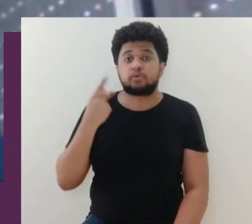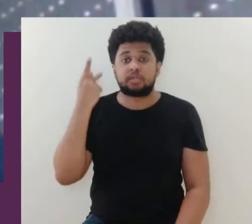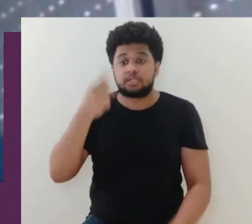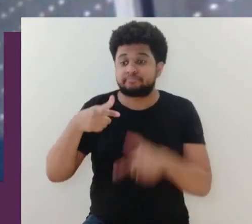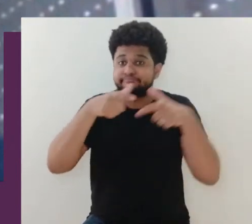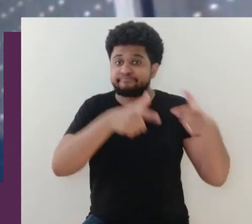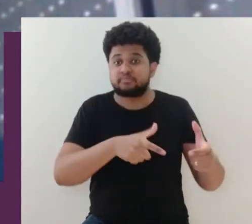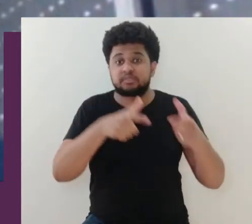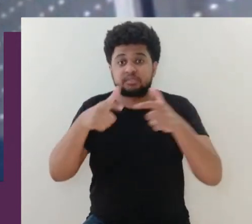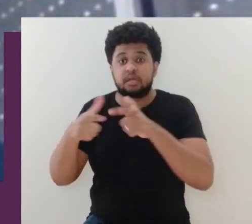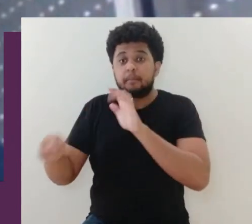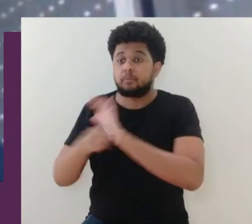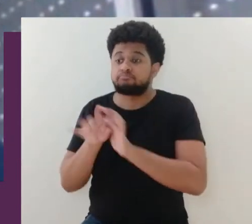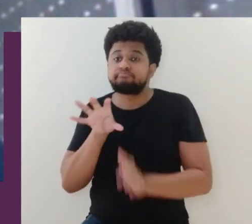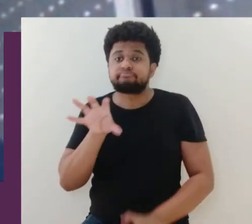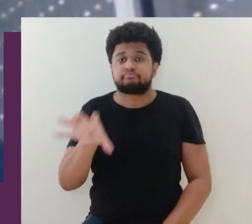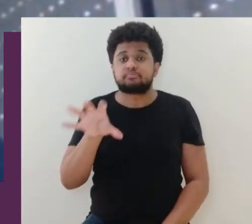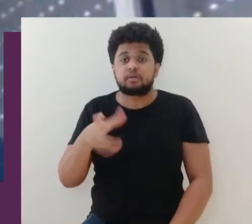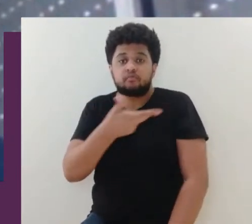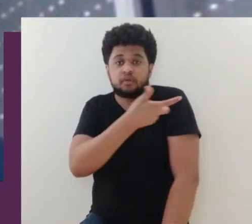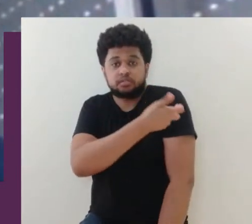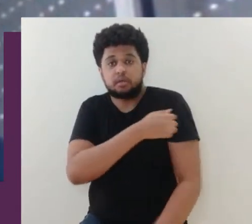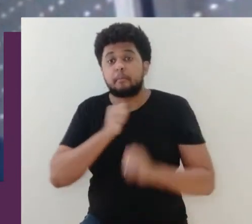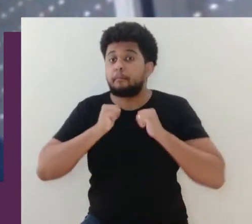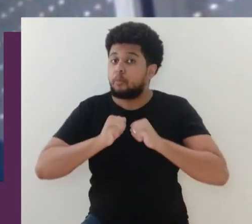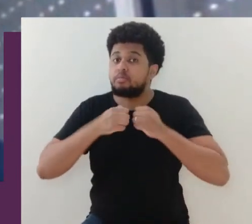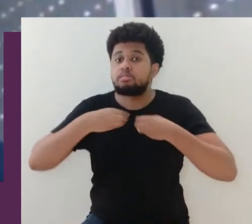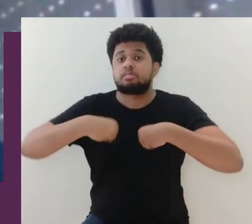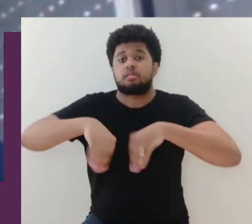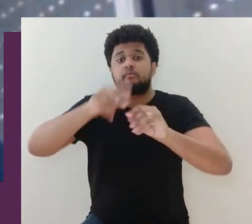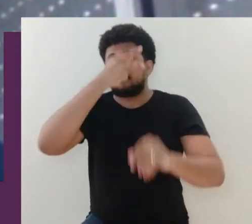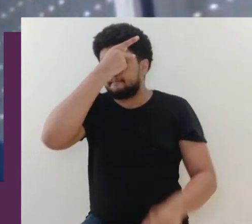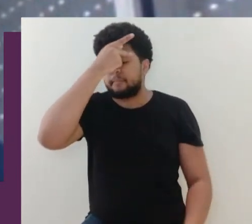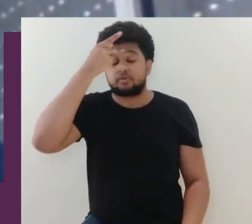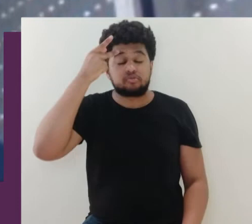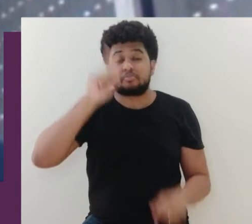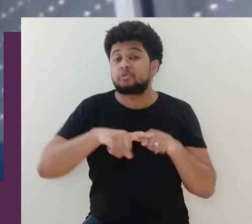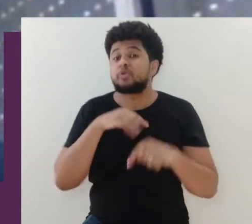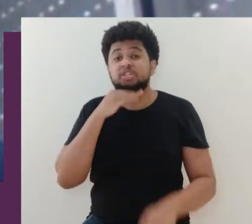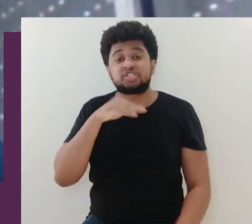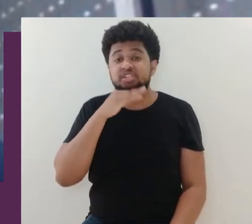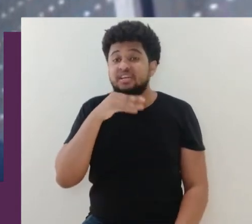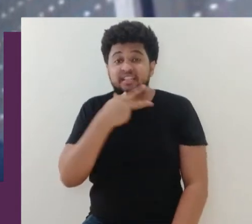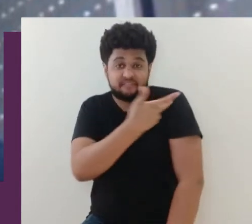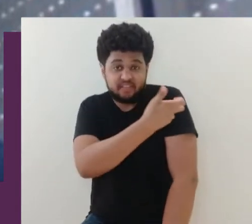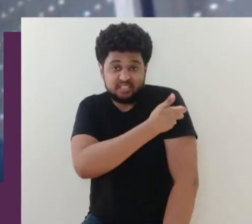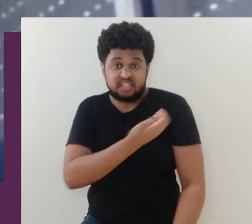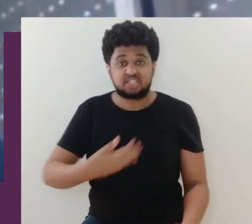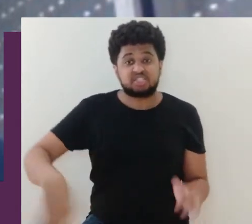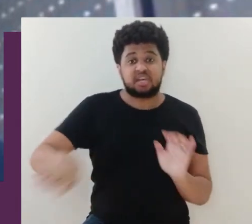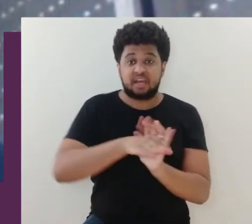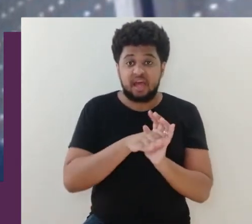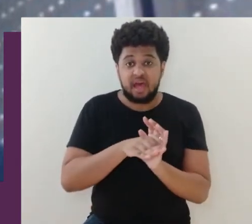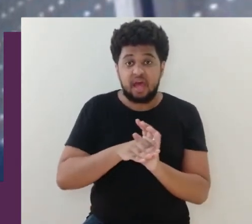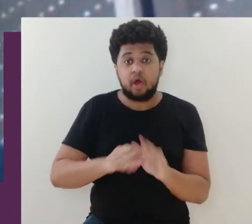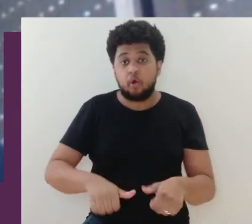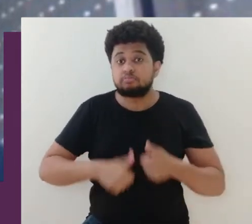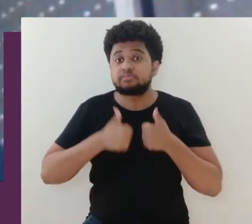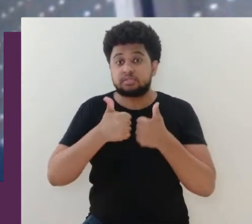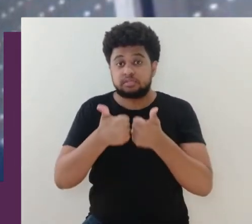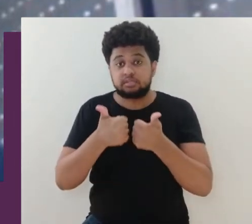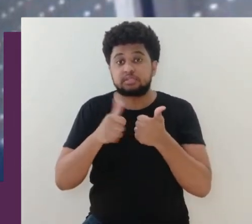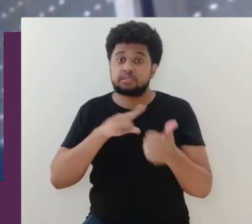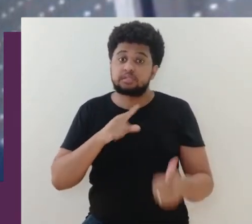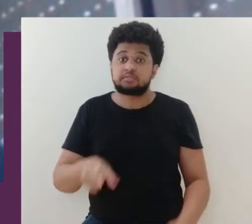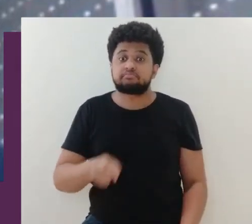de logística para esse tipo de vacina, para poder levar isso para as pessoas. Senão, não adianta a vacina chegar aqui, ter condições de ser